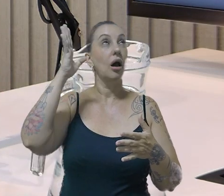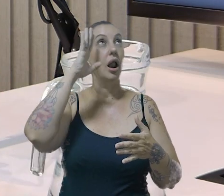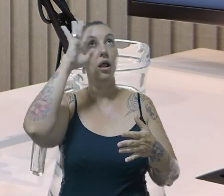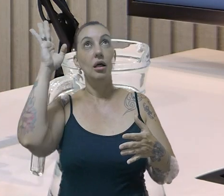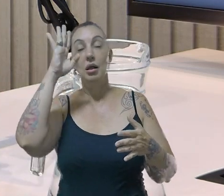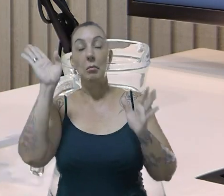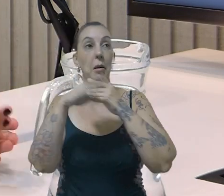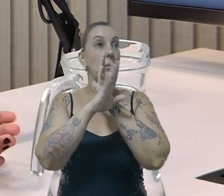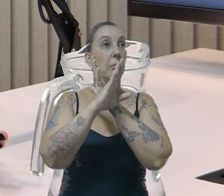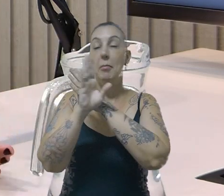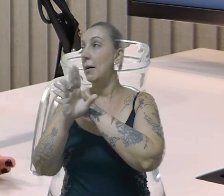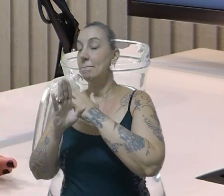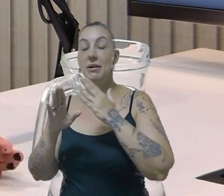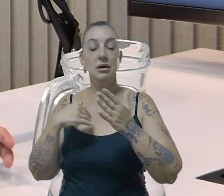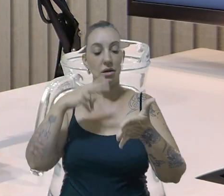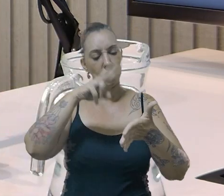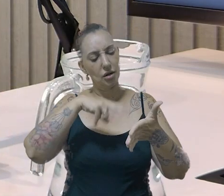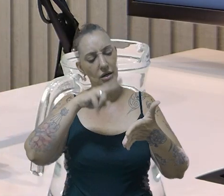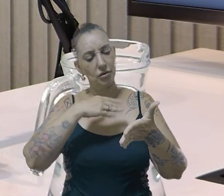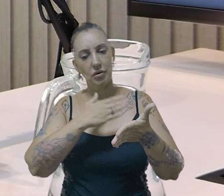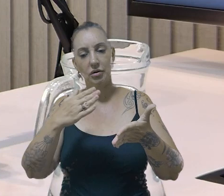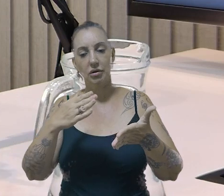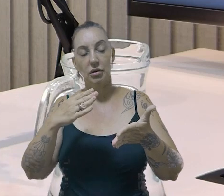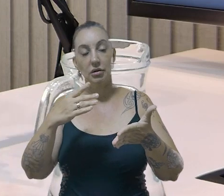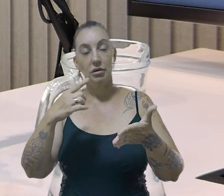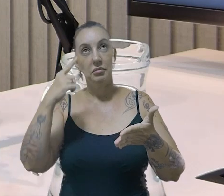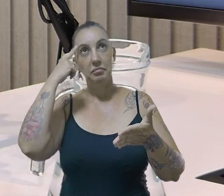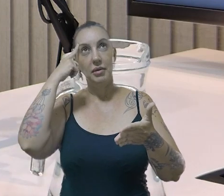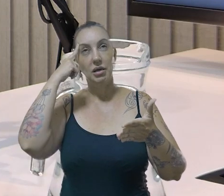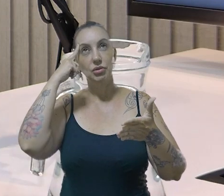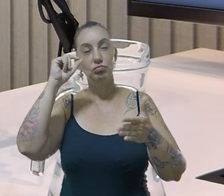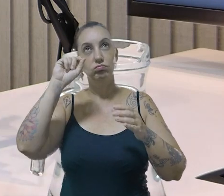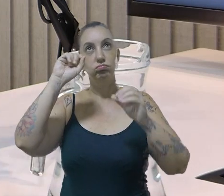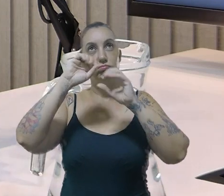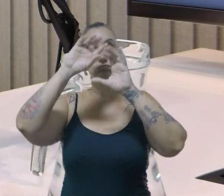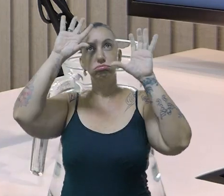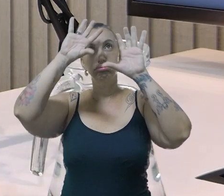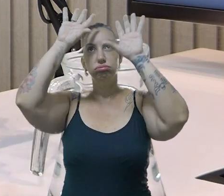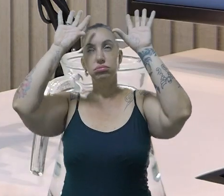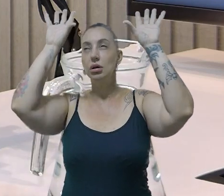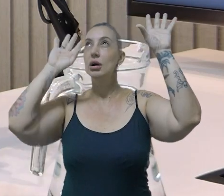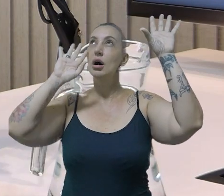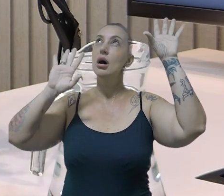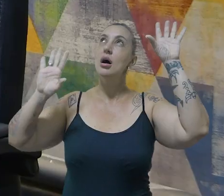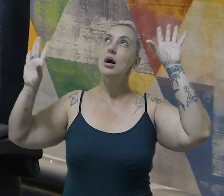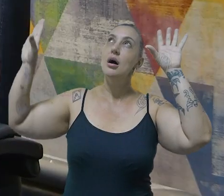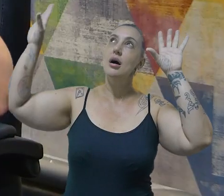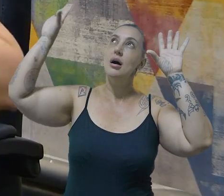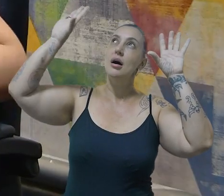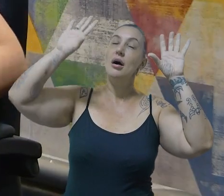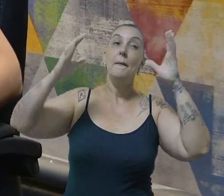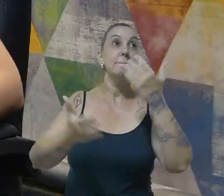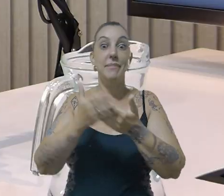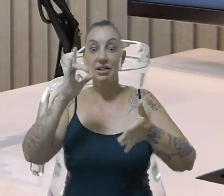maionese viaja começa a ler der repente me veem uma imagem e aí eu vou na imagem e quando eu vou ver eu tipo assim gente per o texto eu perdi